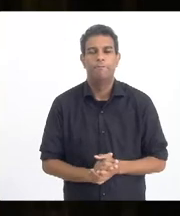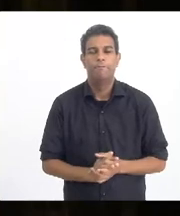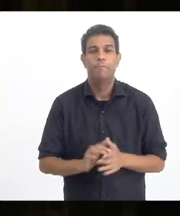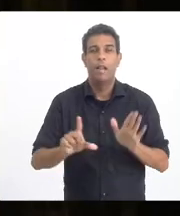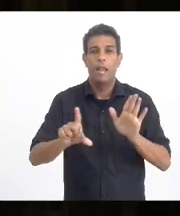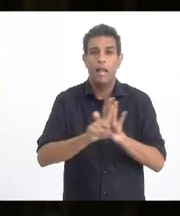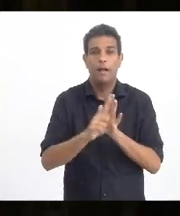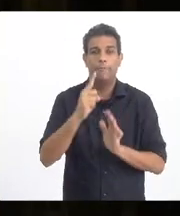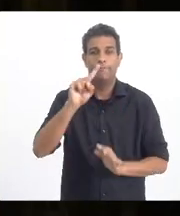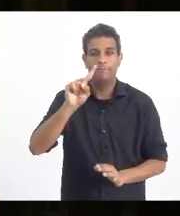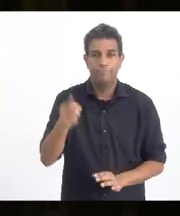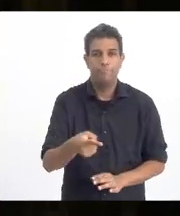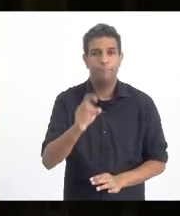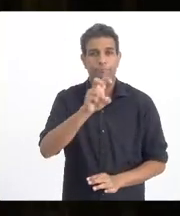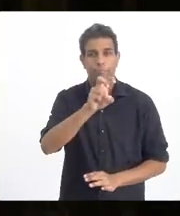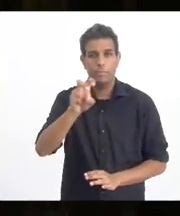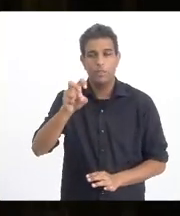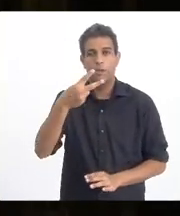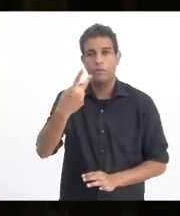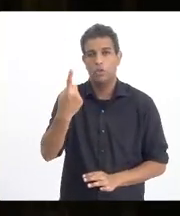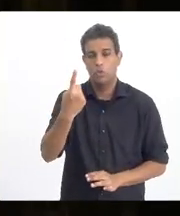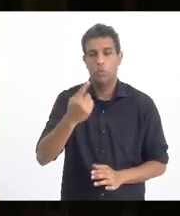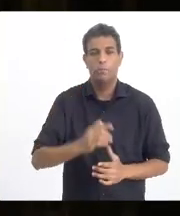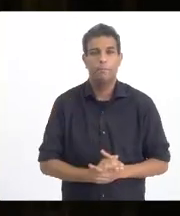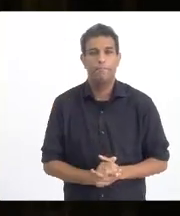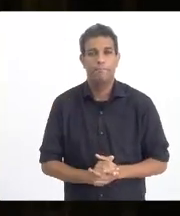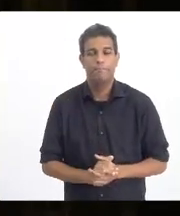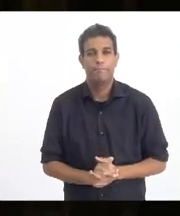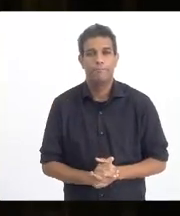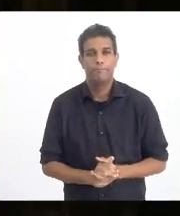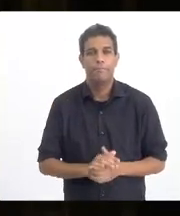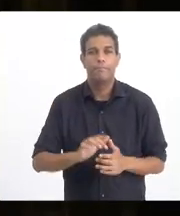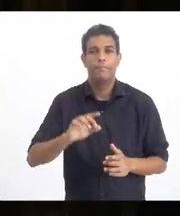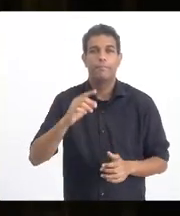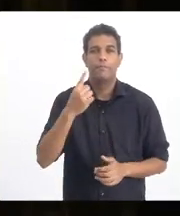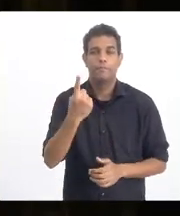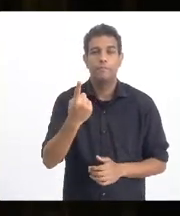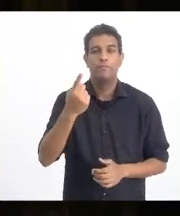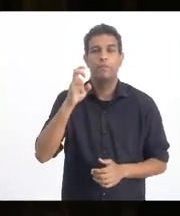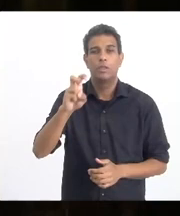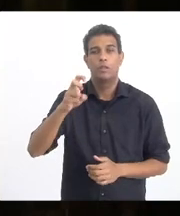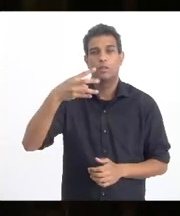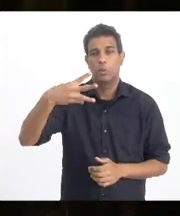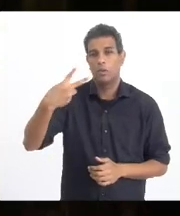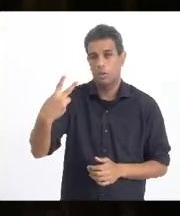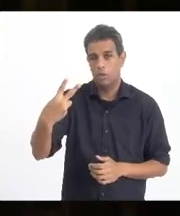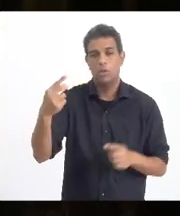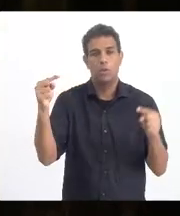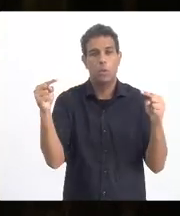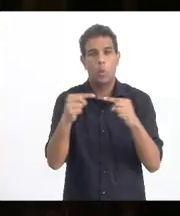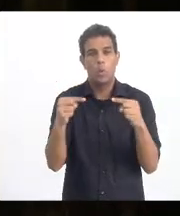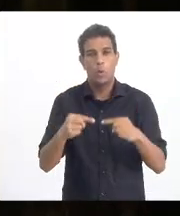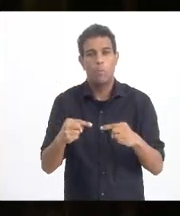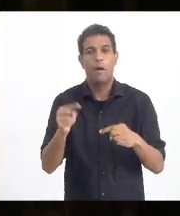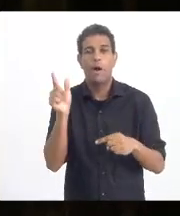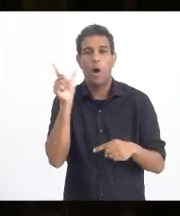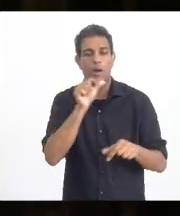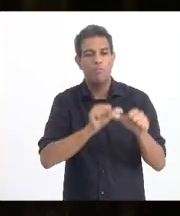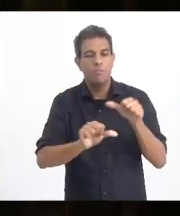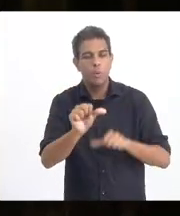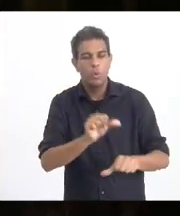1521 revogou essa possibilidade. E a Lei 1542, ela veio e refez